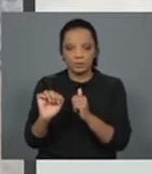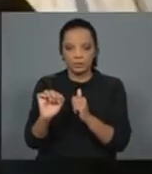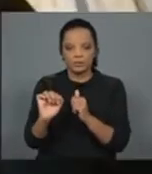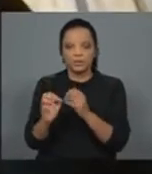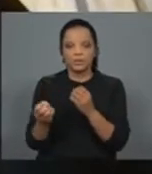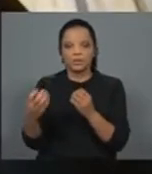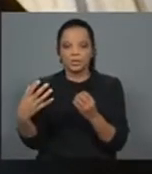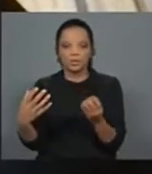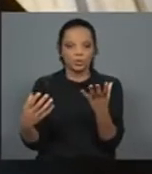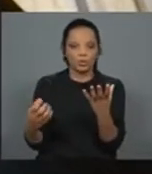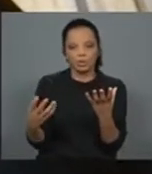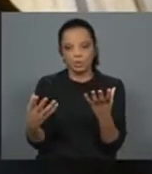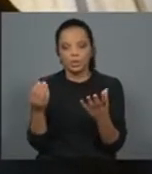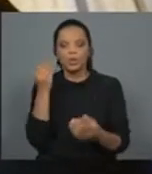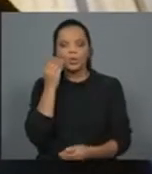Onde e de que forma?